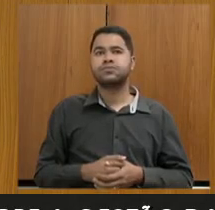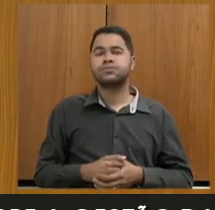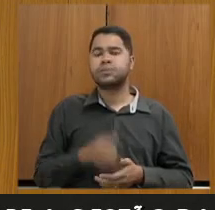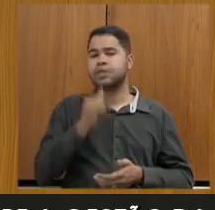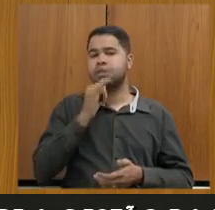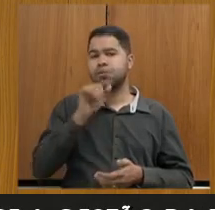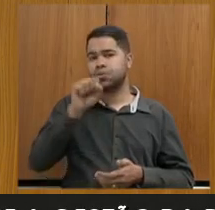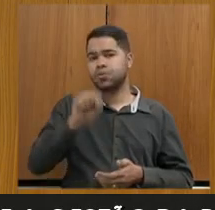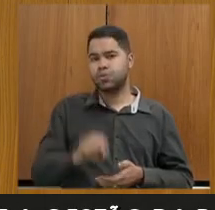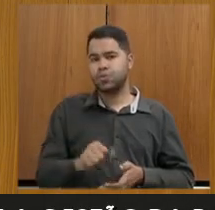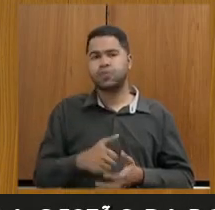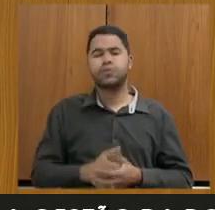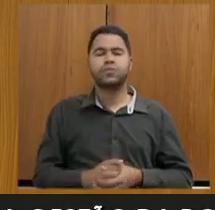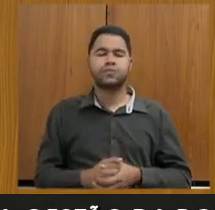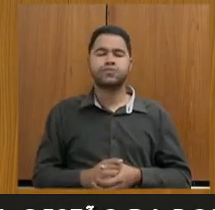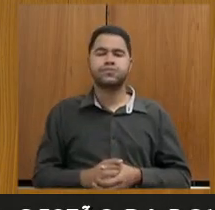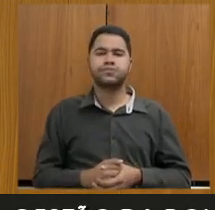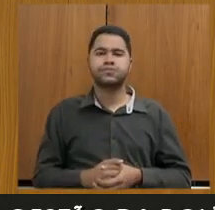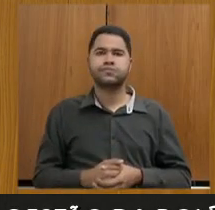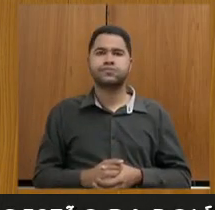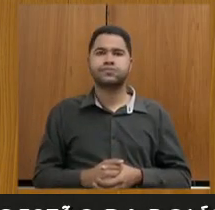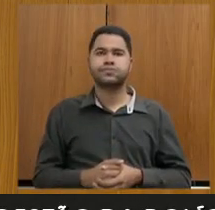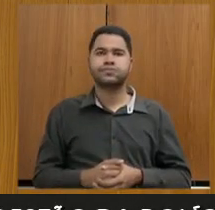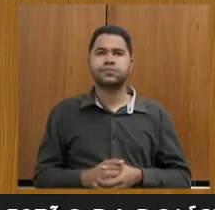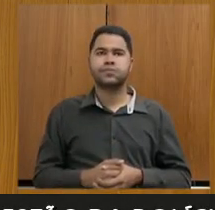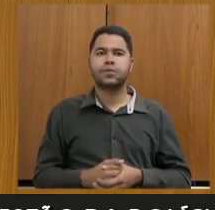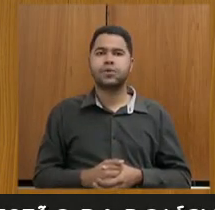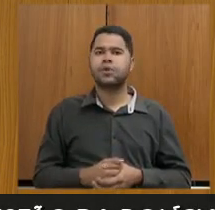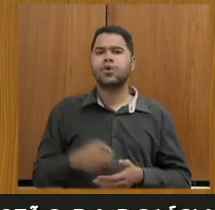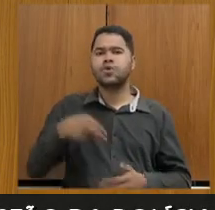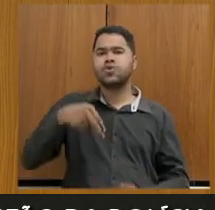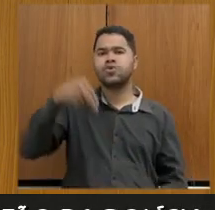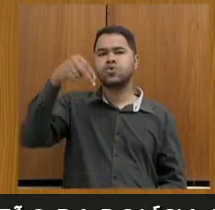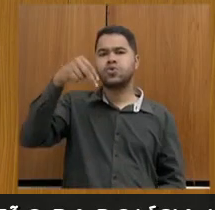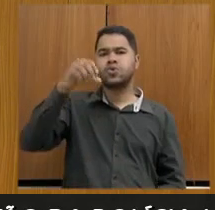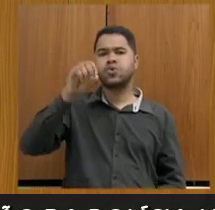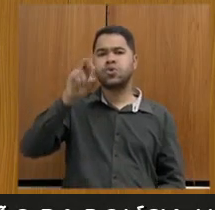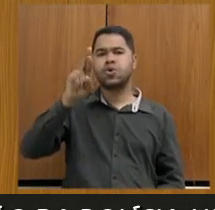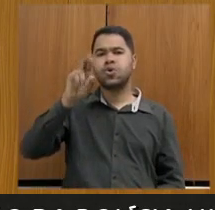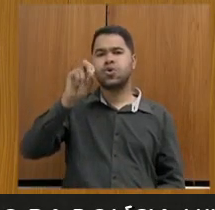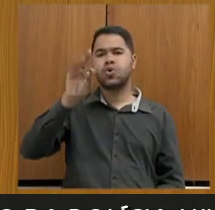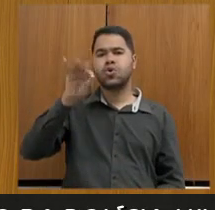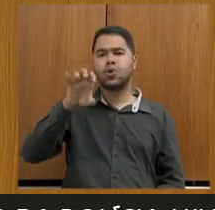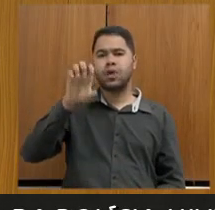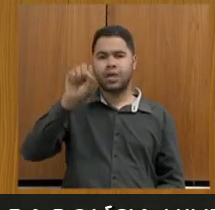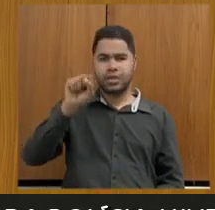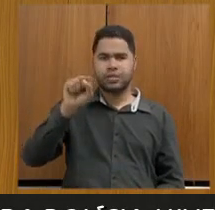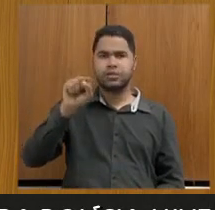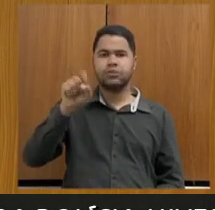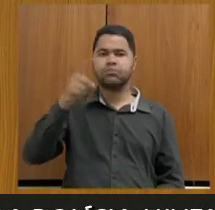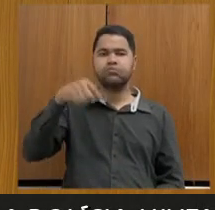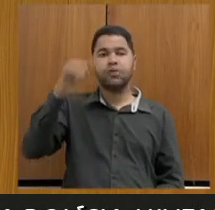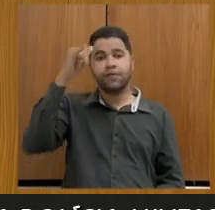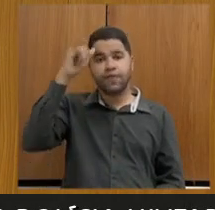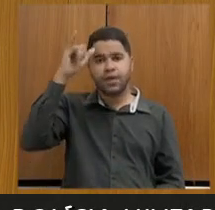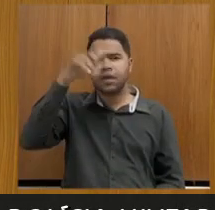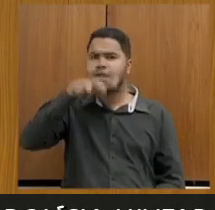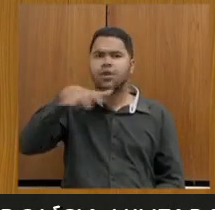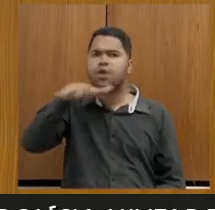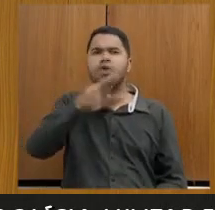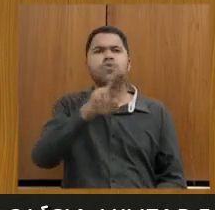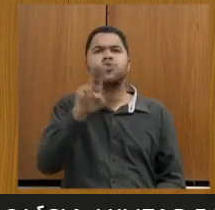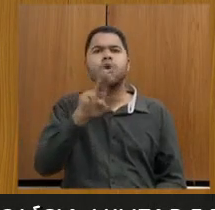tem a esquerda ali do noroeste de Minas só tem lá sem Fazenda tudo com o nome do sucuri